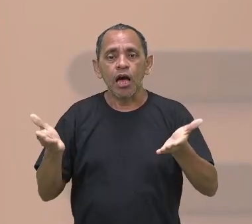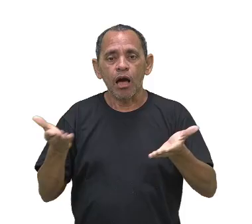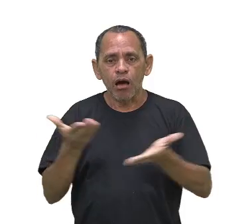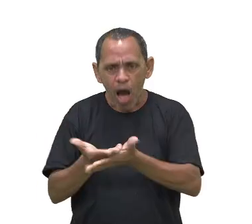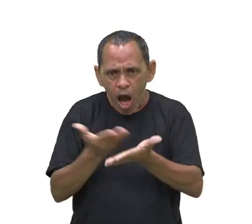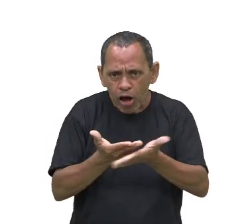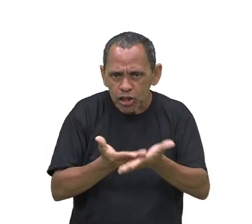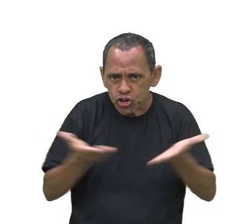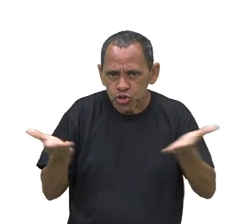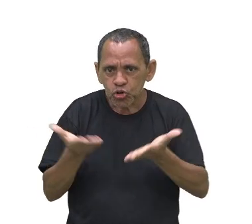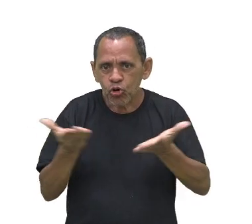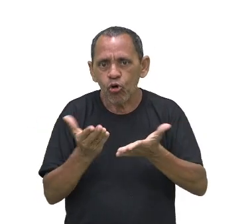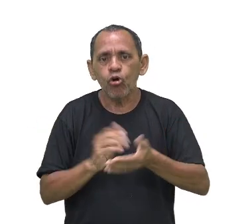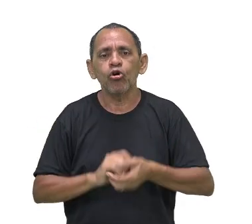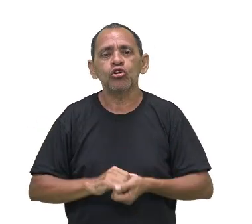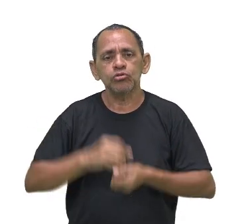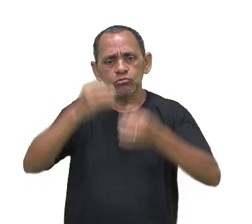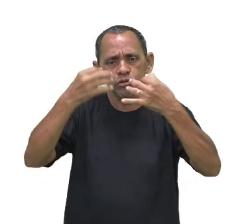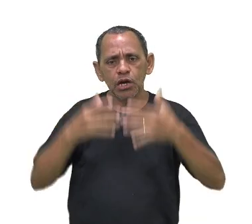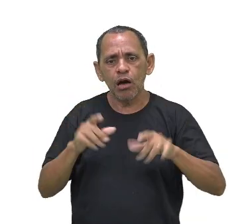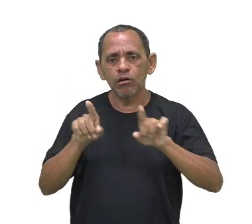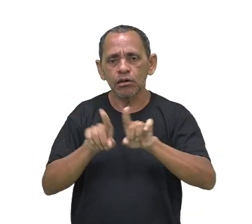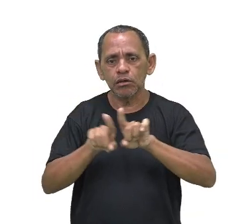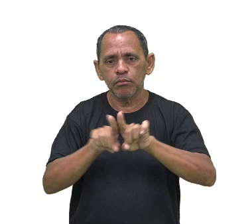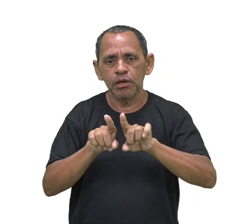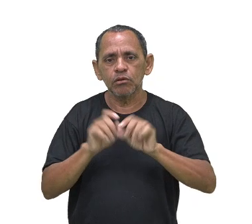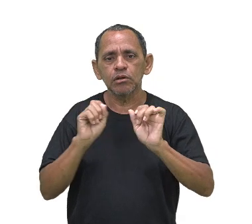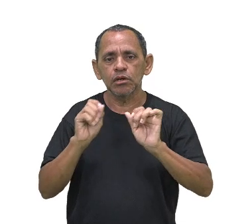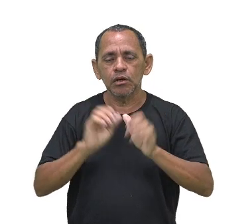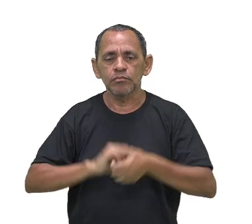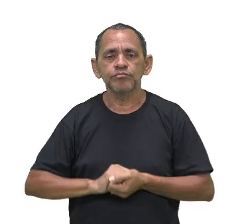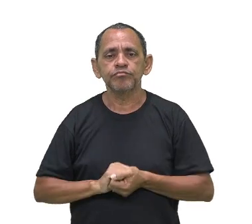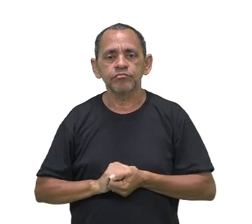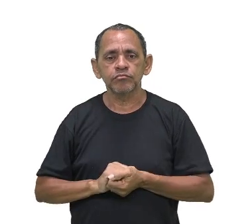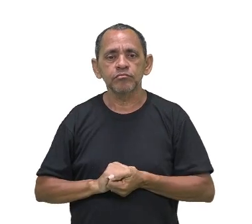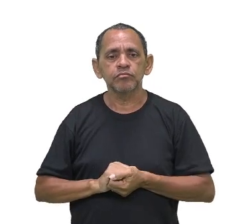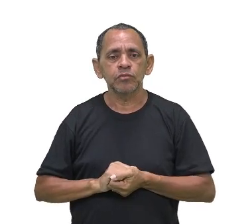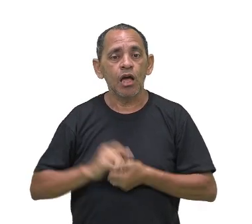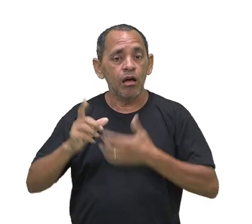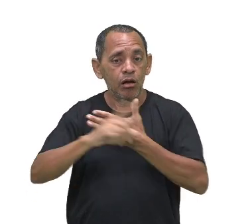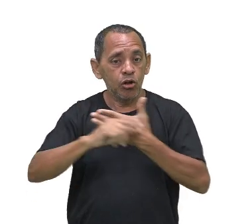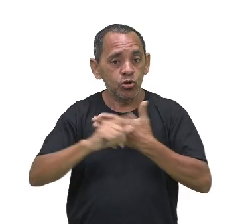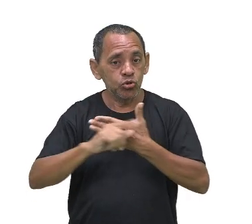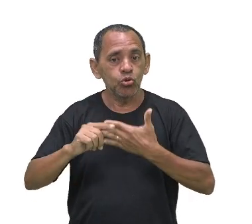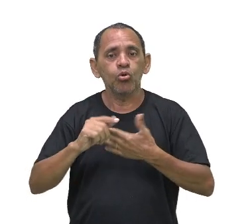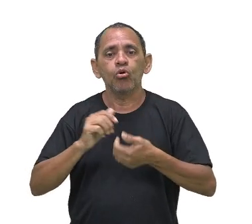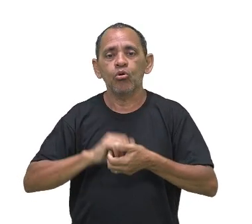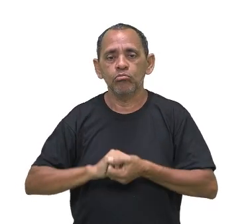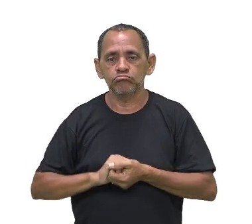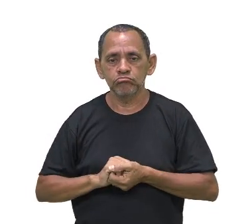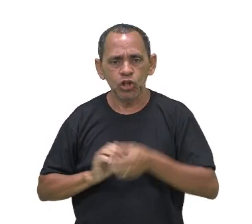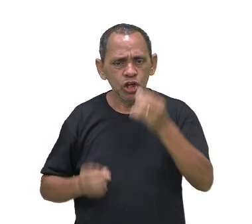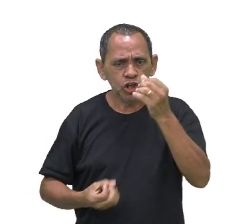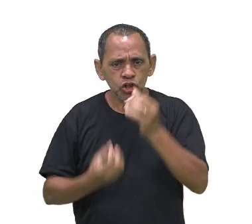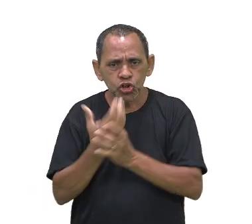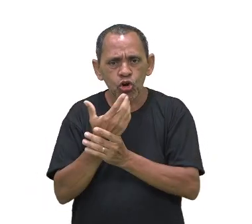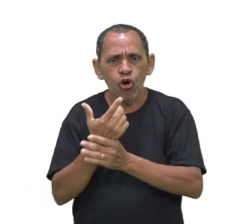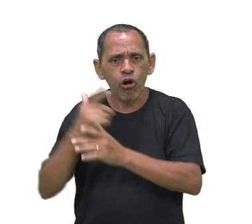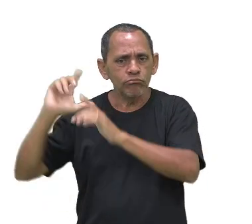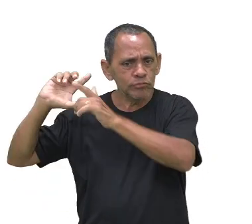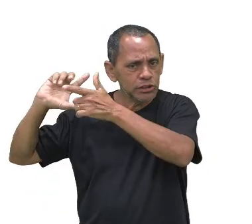sua produção bibliográfica. Caio Prado Júnior inaugurou no Brasil uma